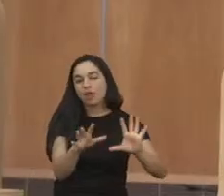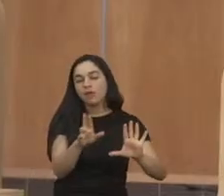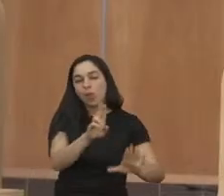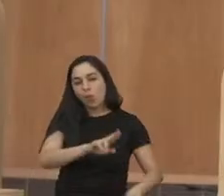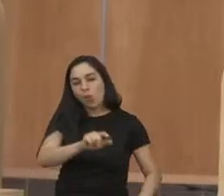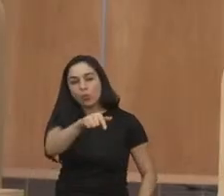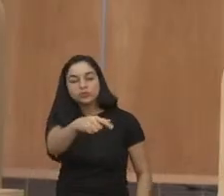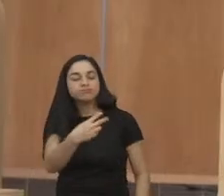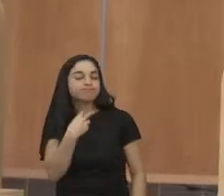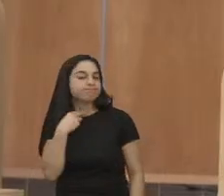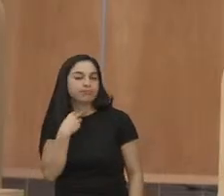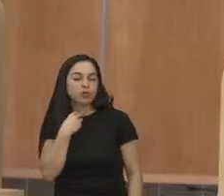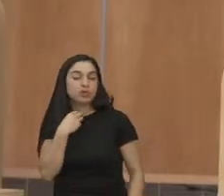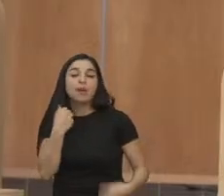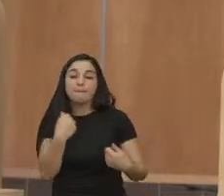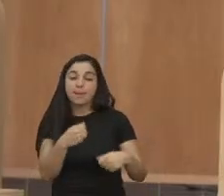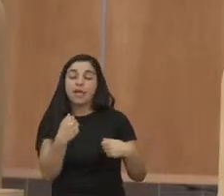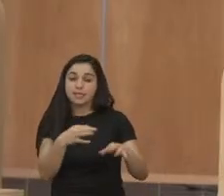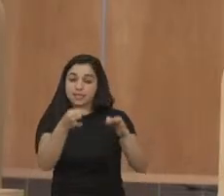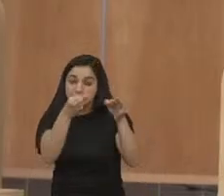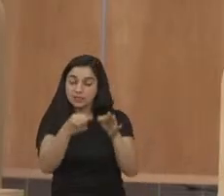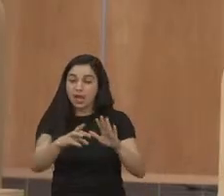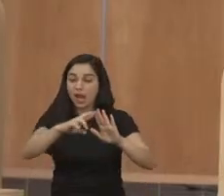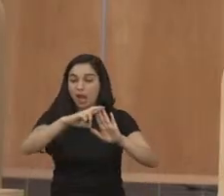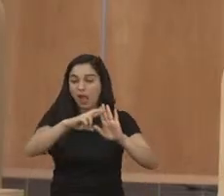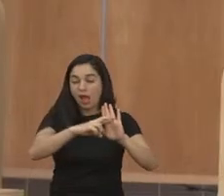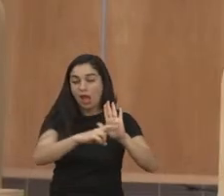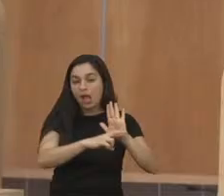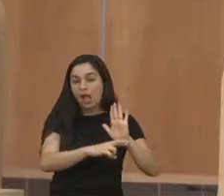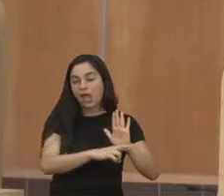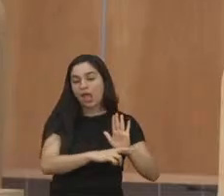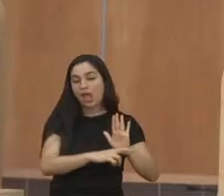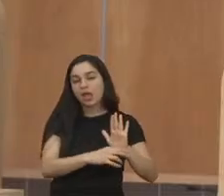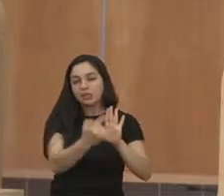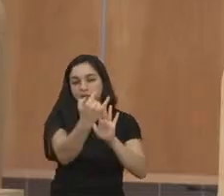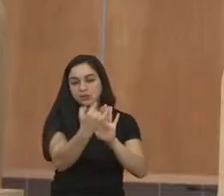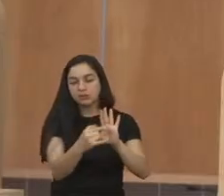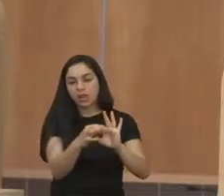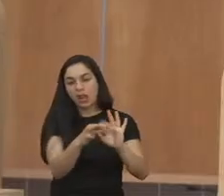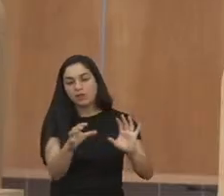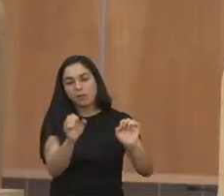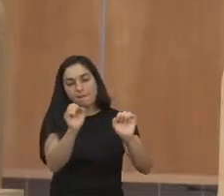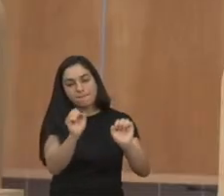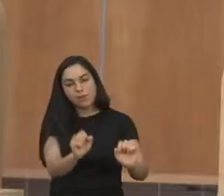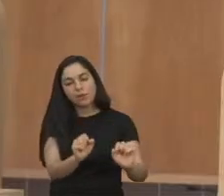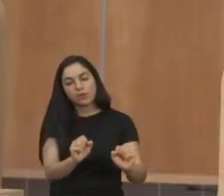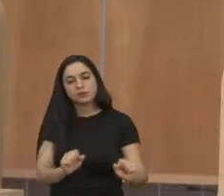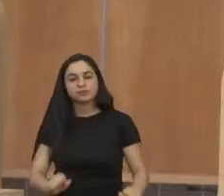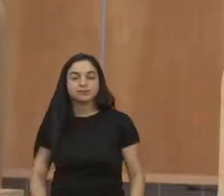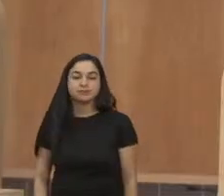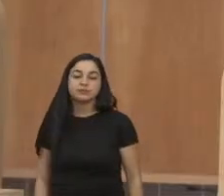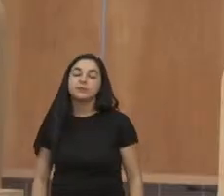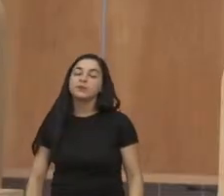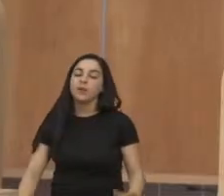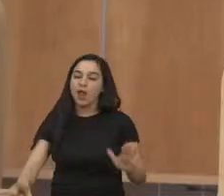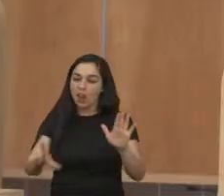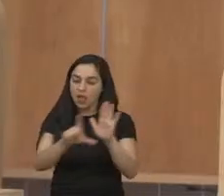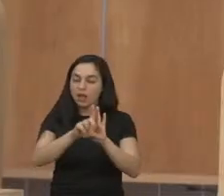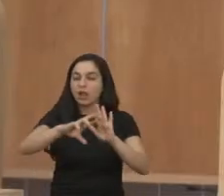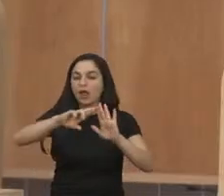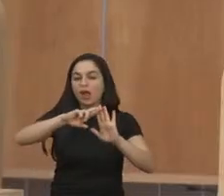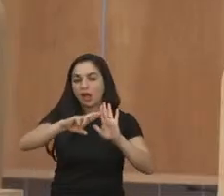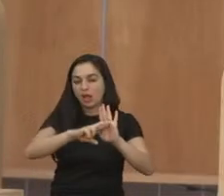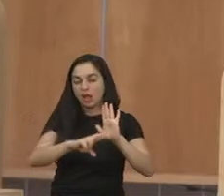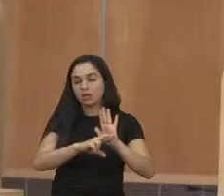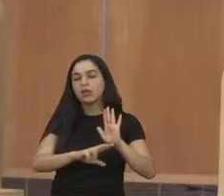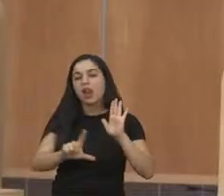precisam estar de acordo com as normas sanitárias do município e também as normas da legislação federal. Importante salientar também que as